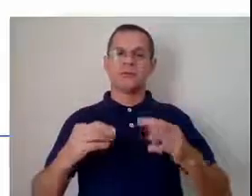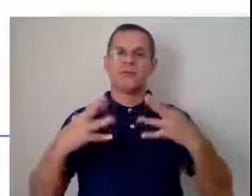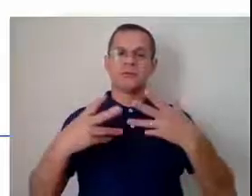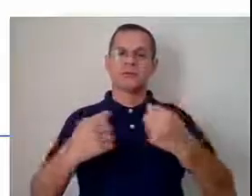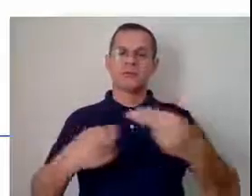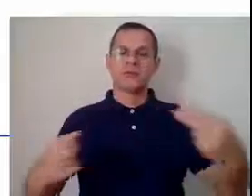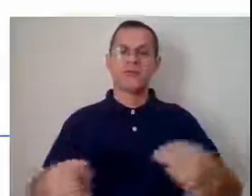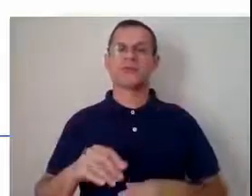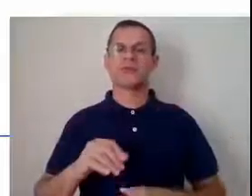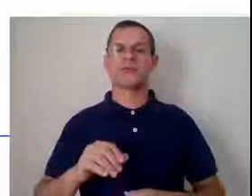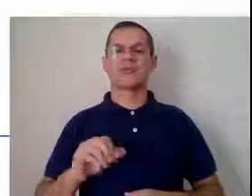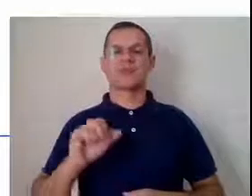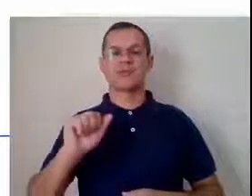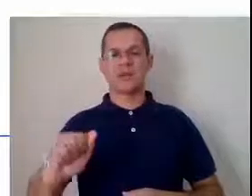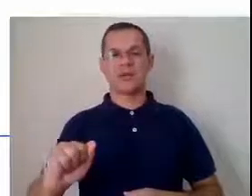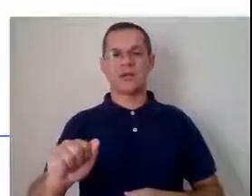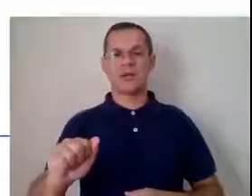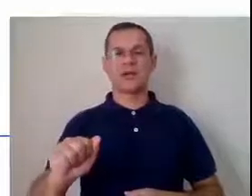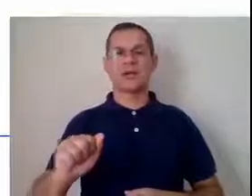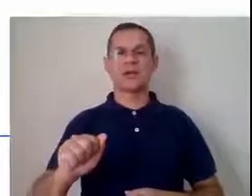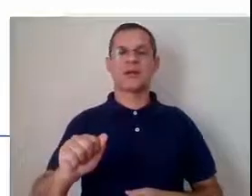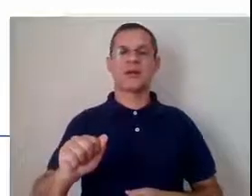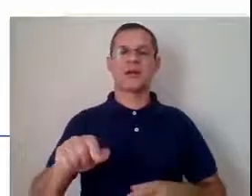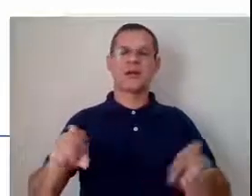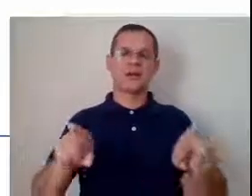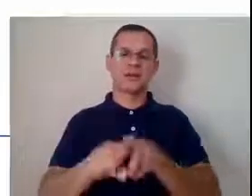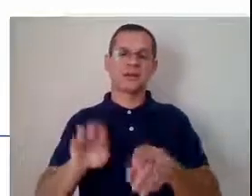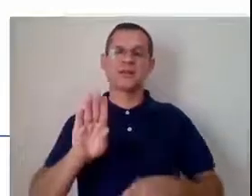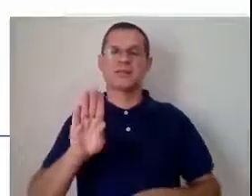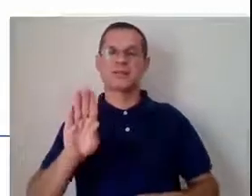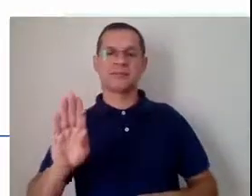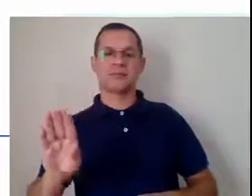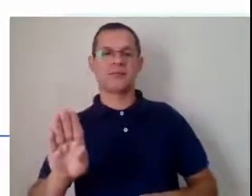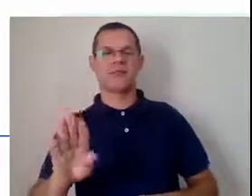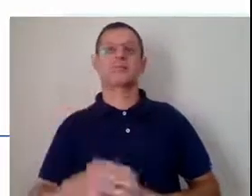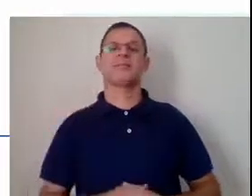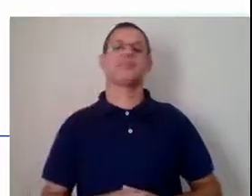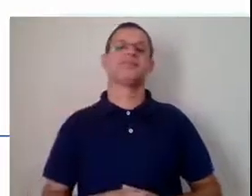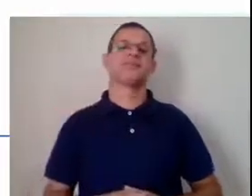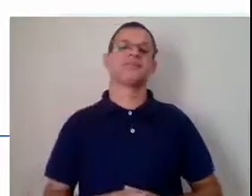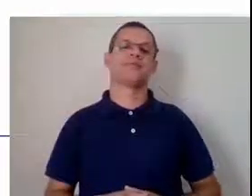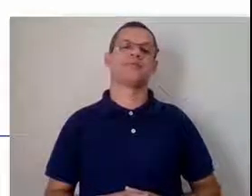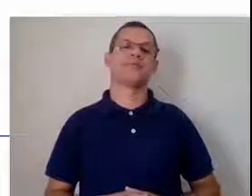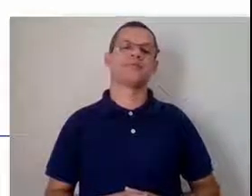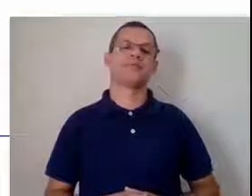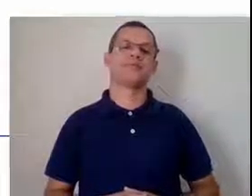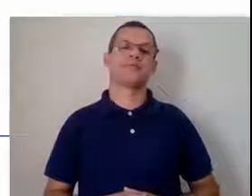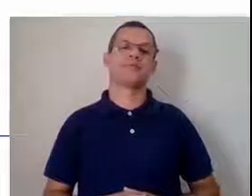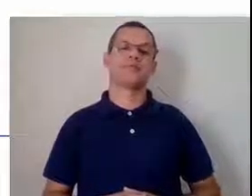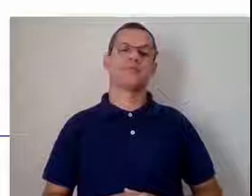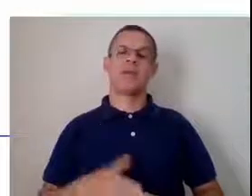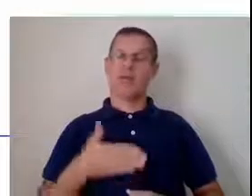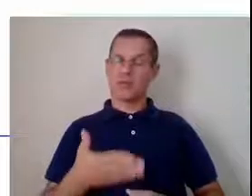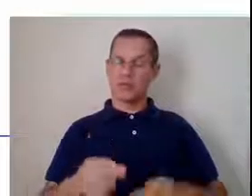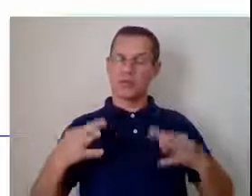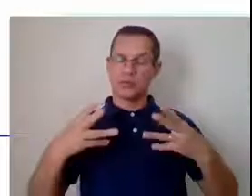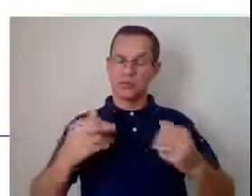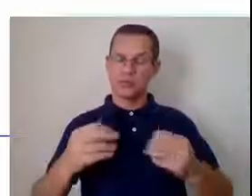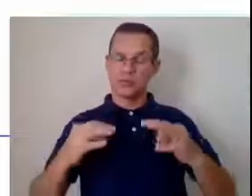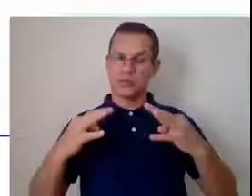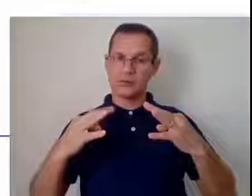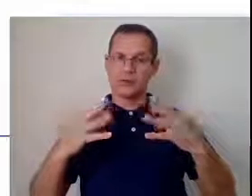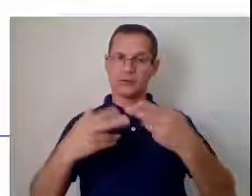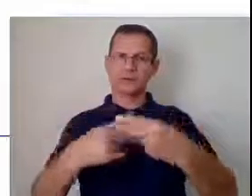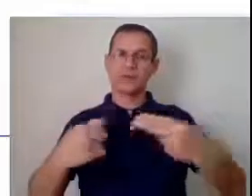todos os elementos que pertencem a A ou a B, tá? Então, todos os